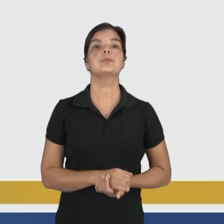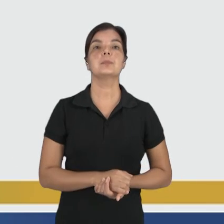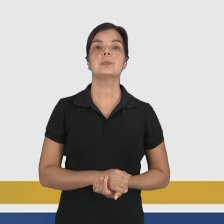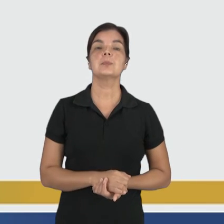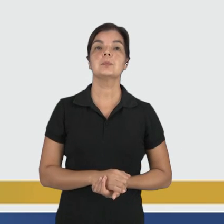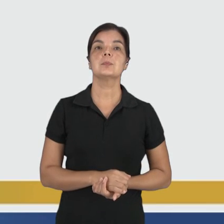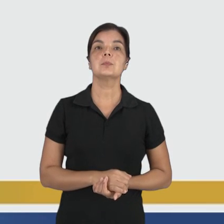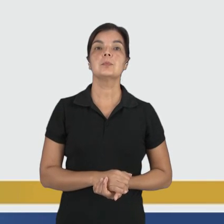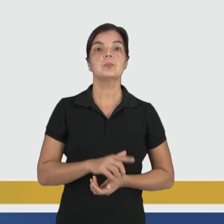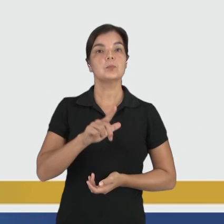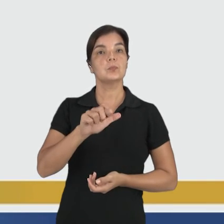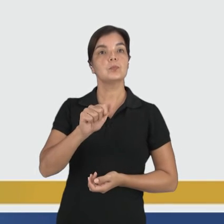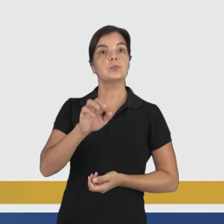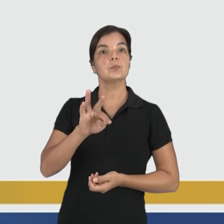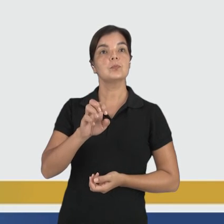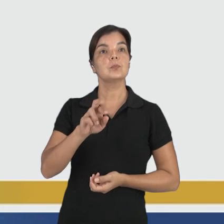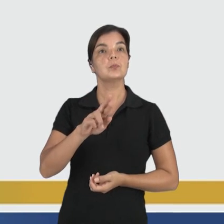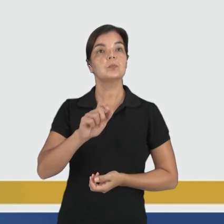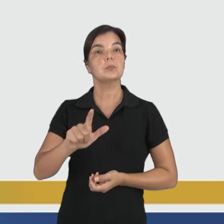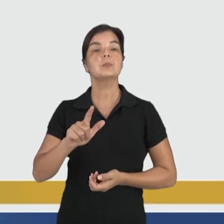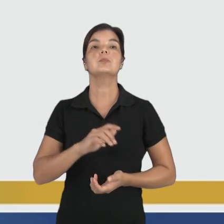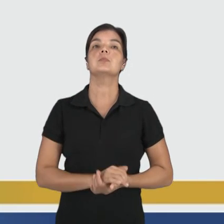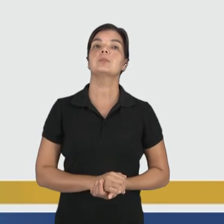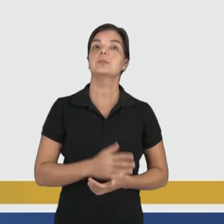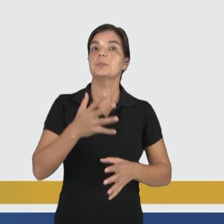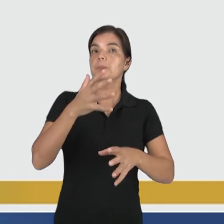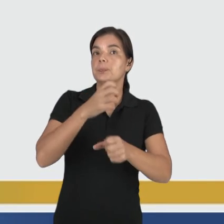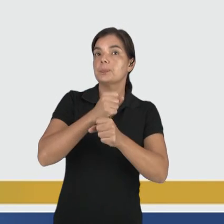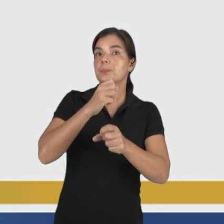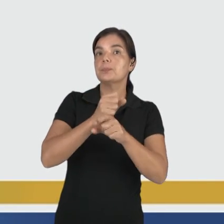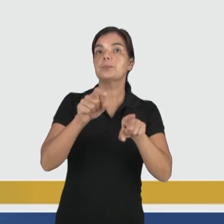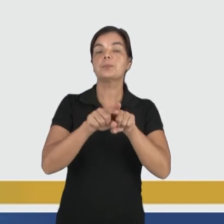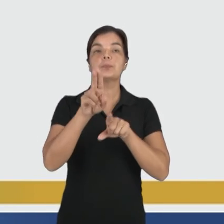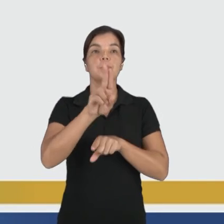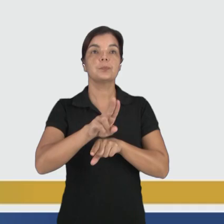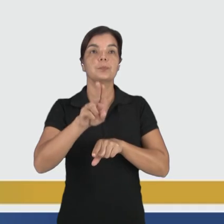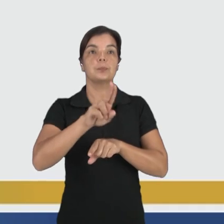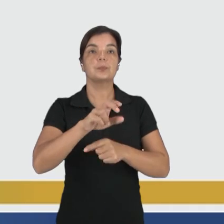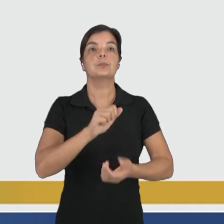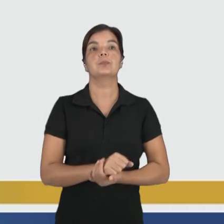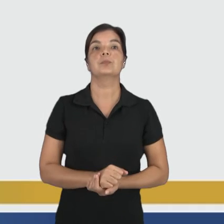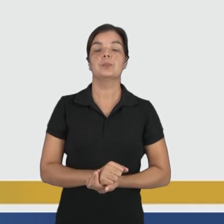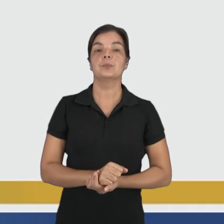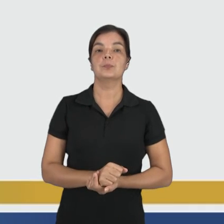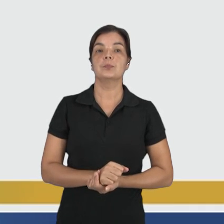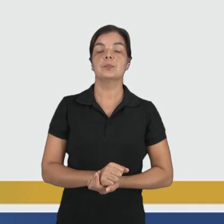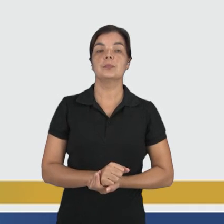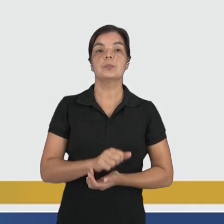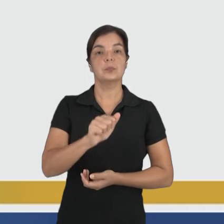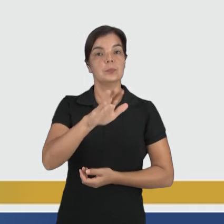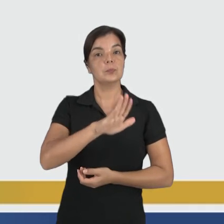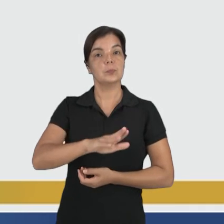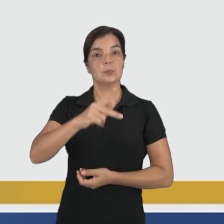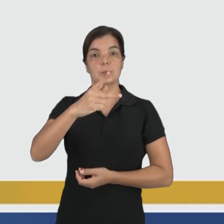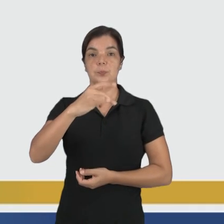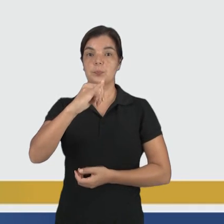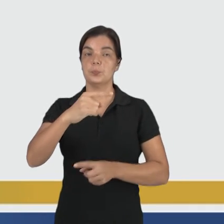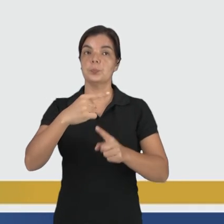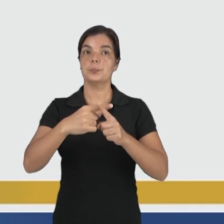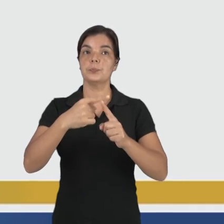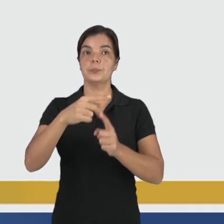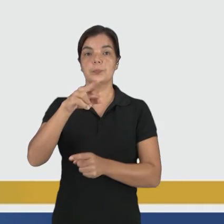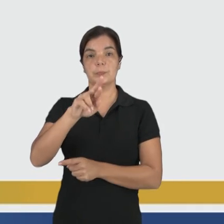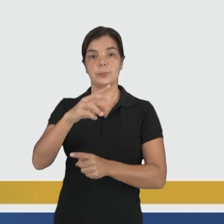área lateral. Para calcular a área lateral, nós vamos utilizar a fórmula da área lateral, que é